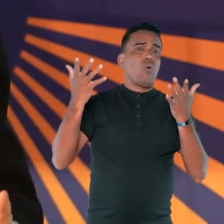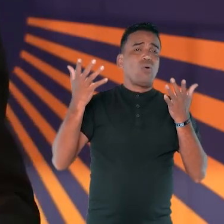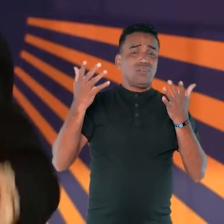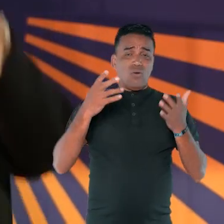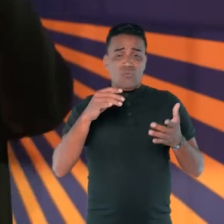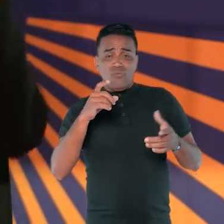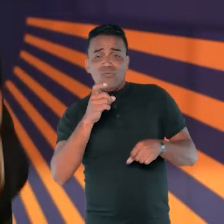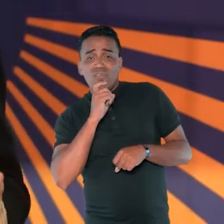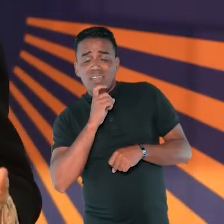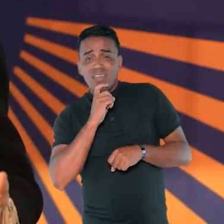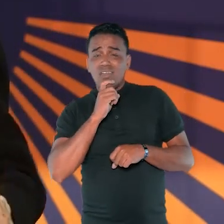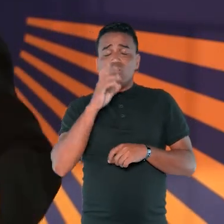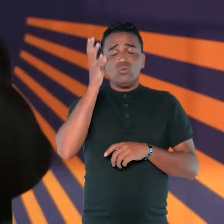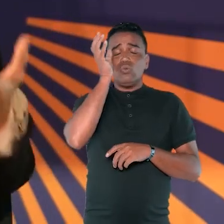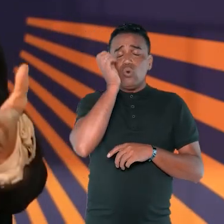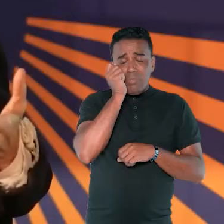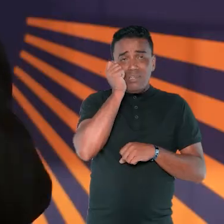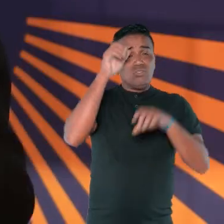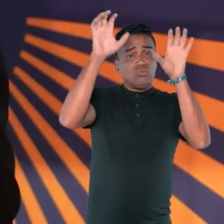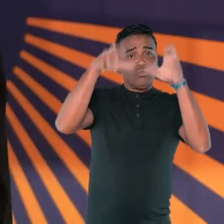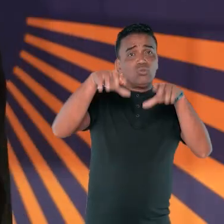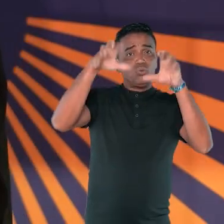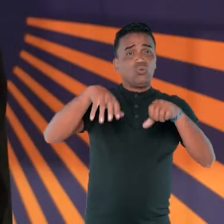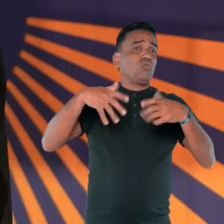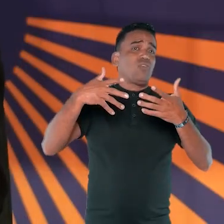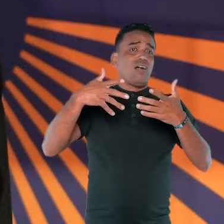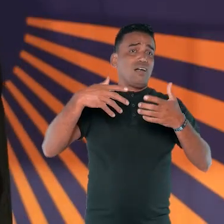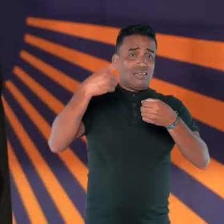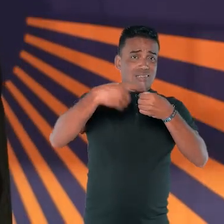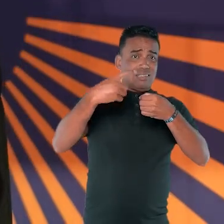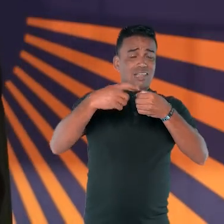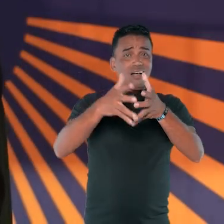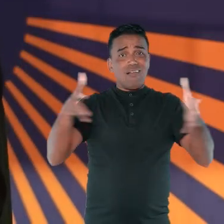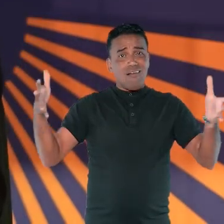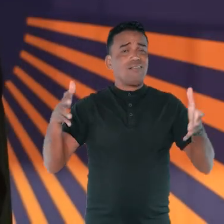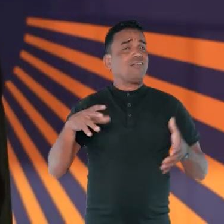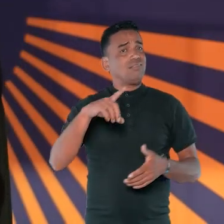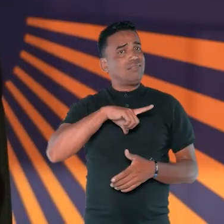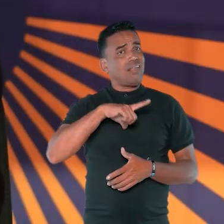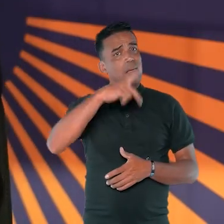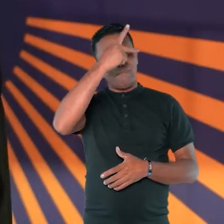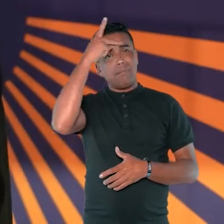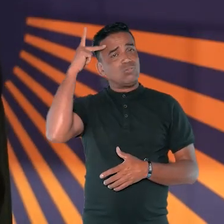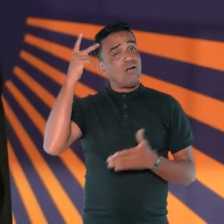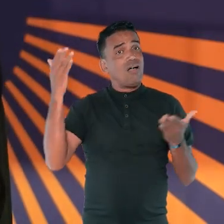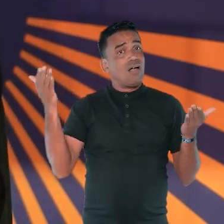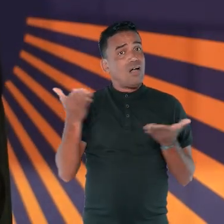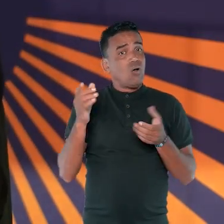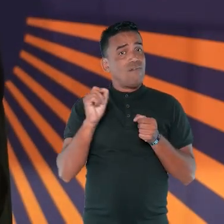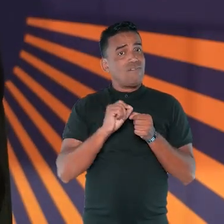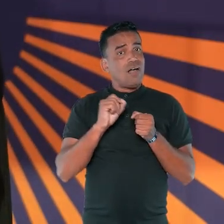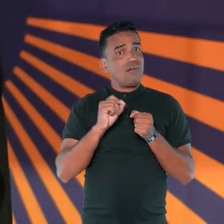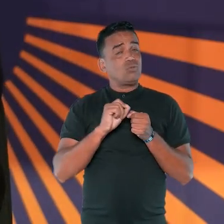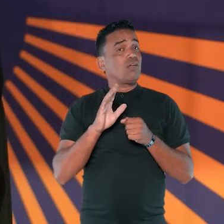chuva, nas ruas, principalmente das grandes cidades, e ainda aqueles que agora fazem o